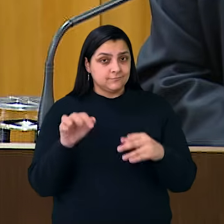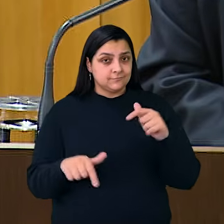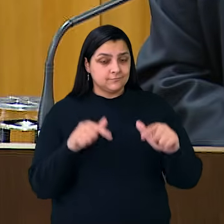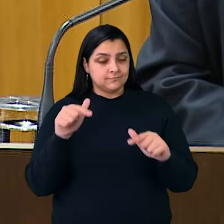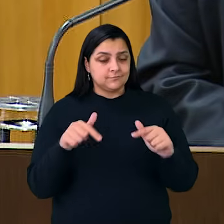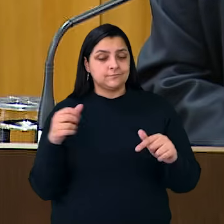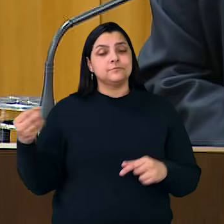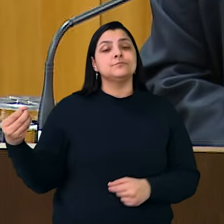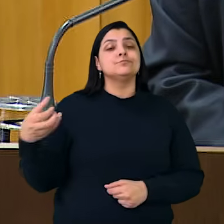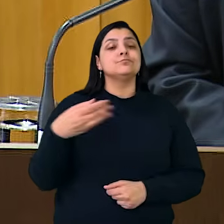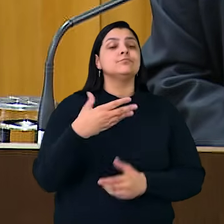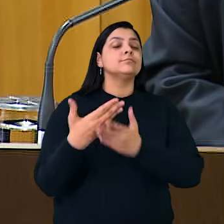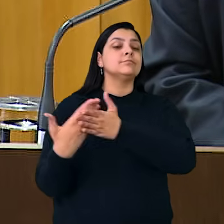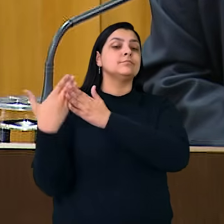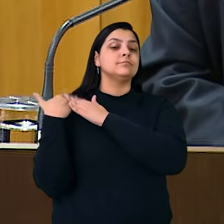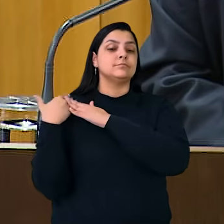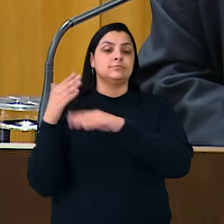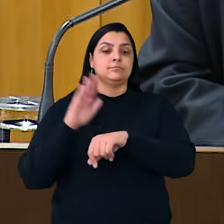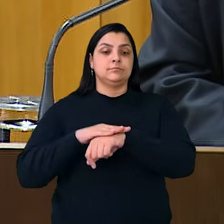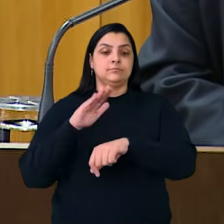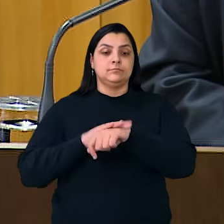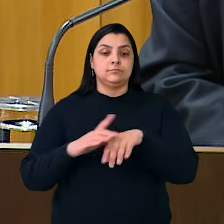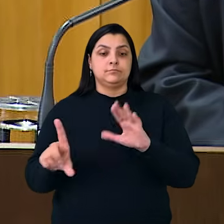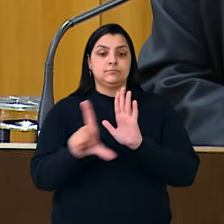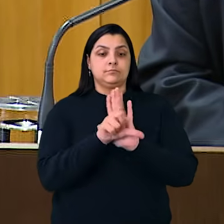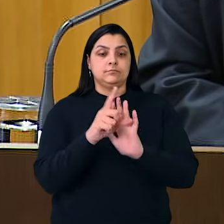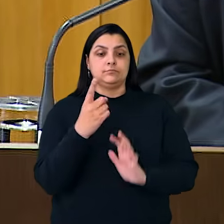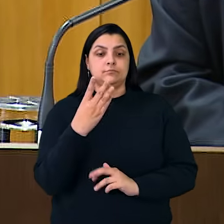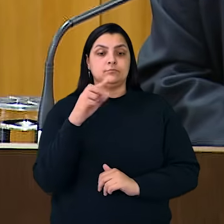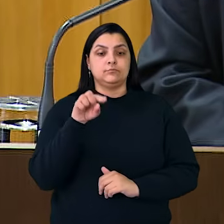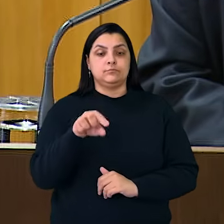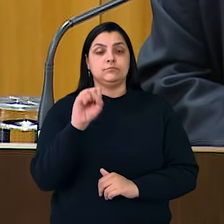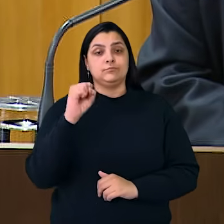a partir das novas atribuições criadas pela Lei